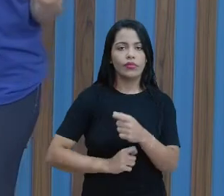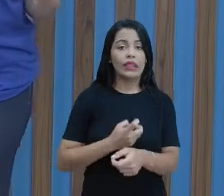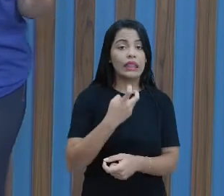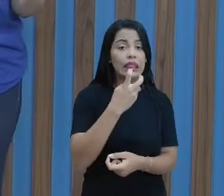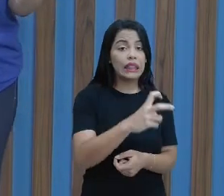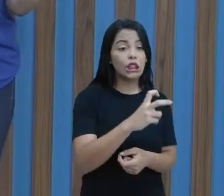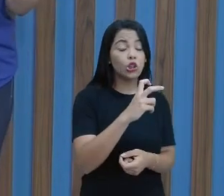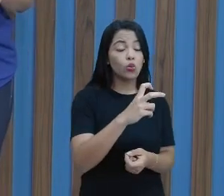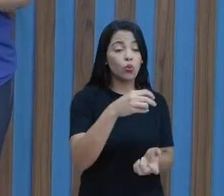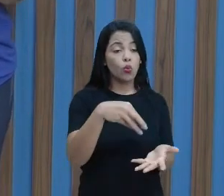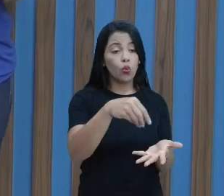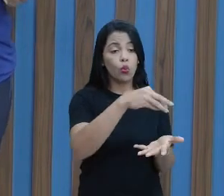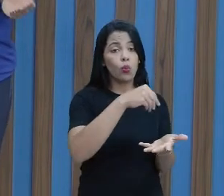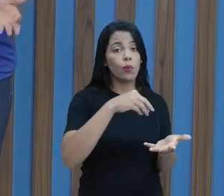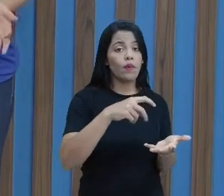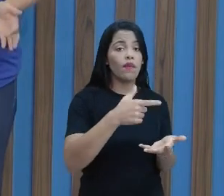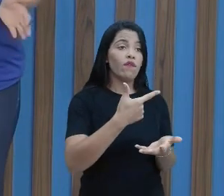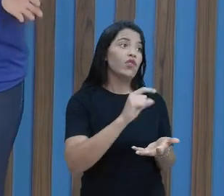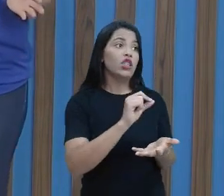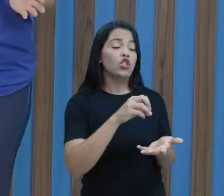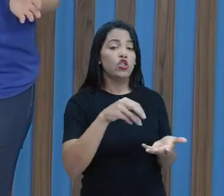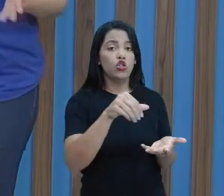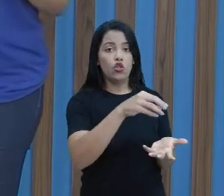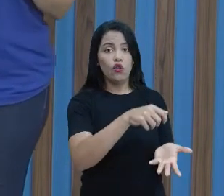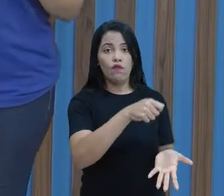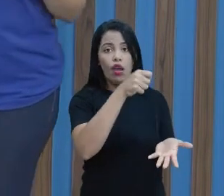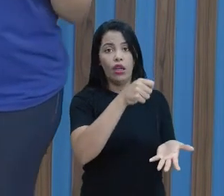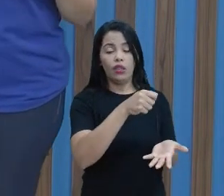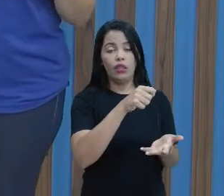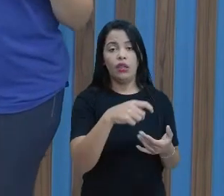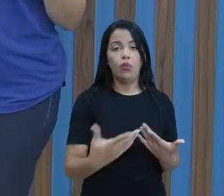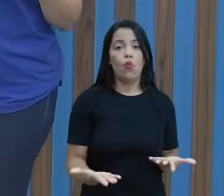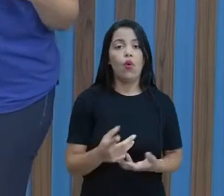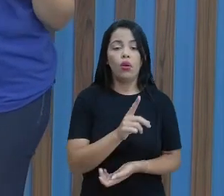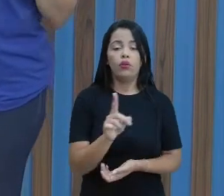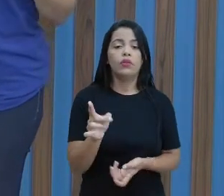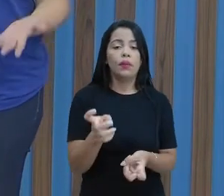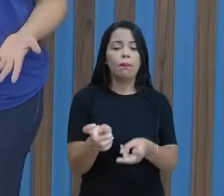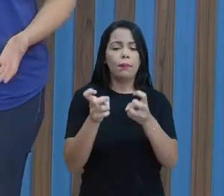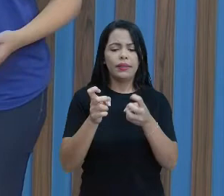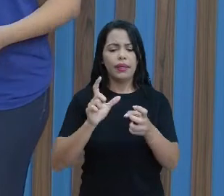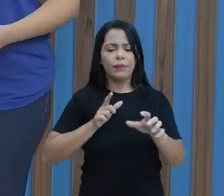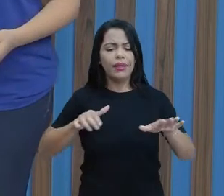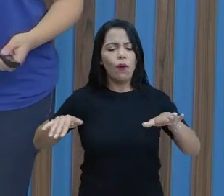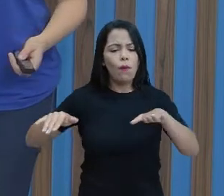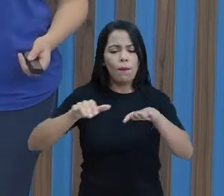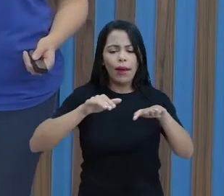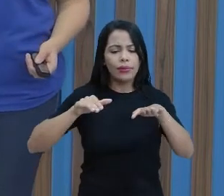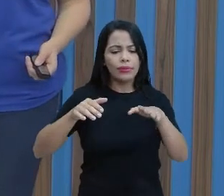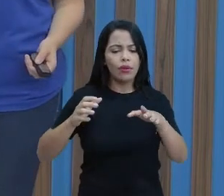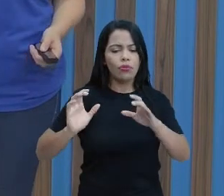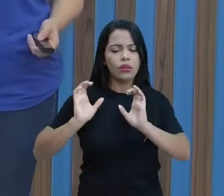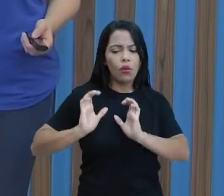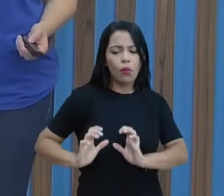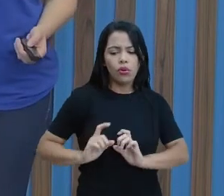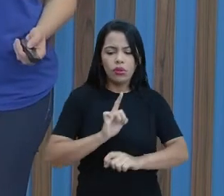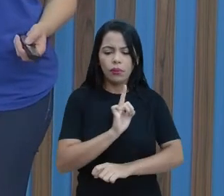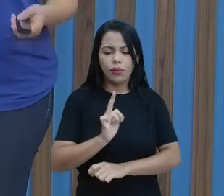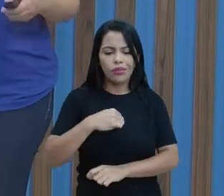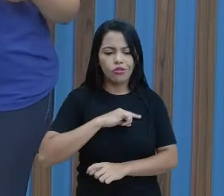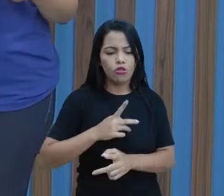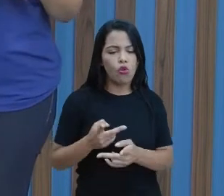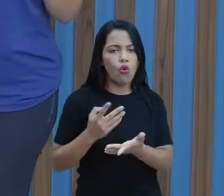de farinha? 20 medidas de farinha. Quando você percebe esse padrão de comportamento, a gente começa a